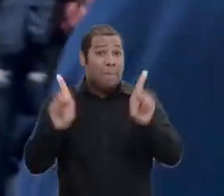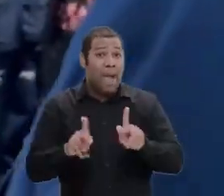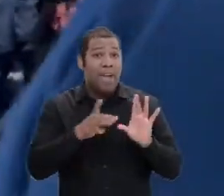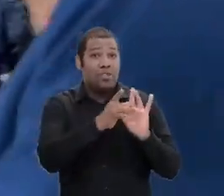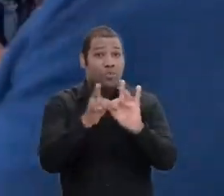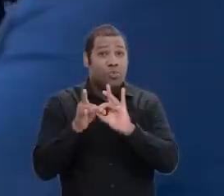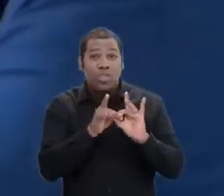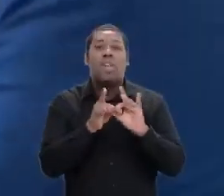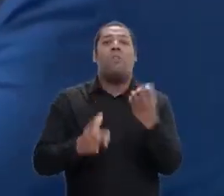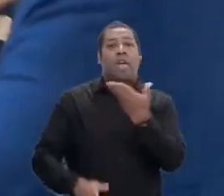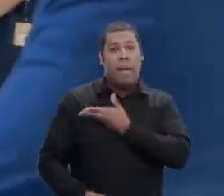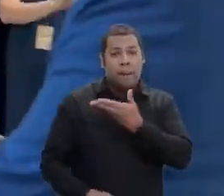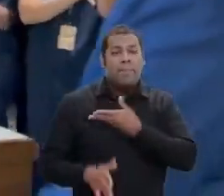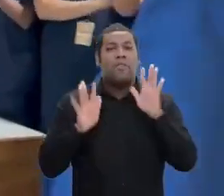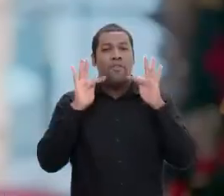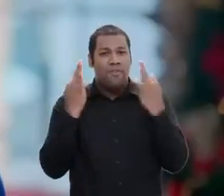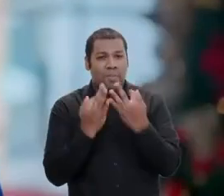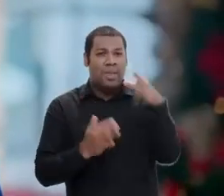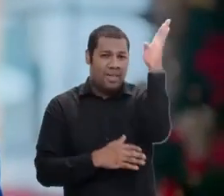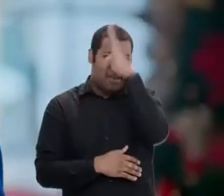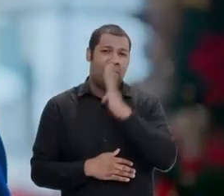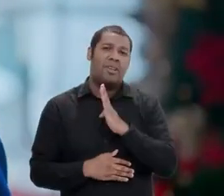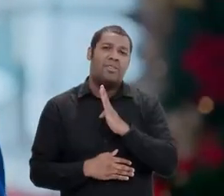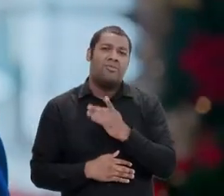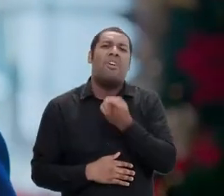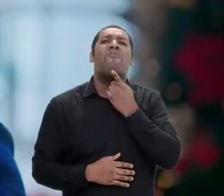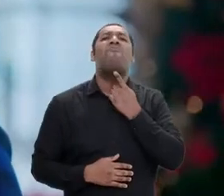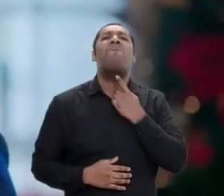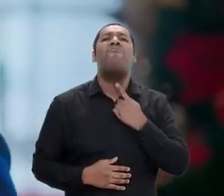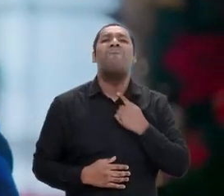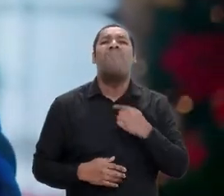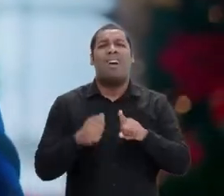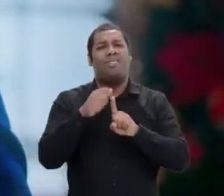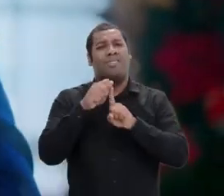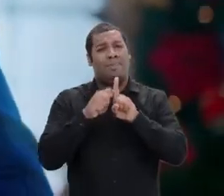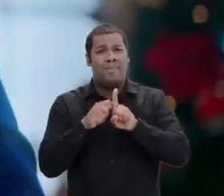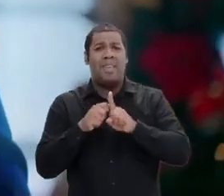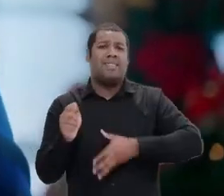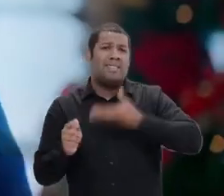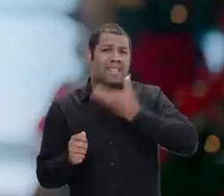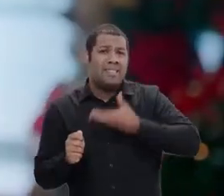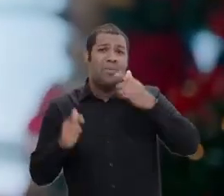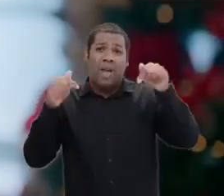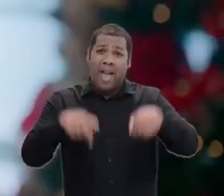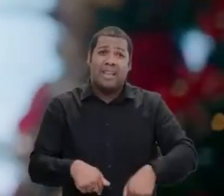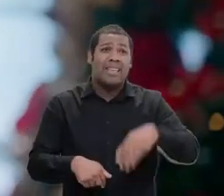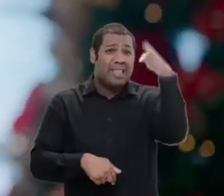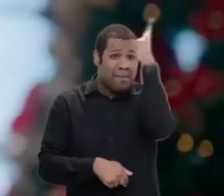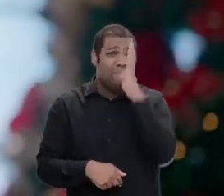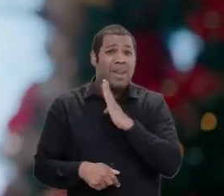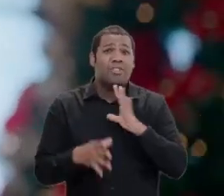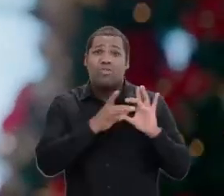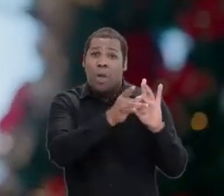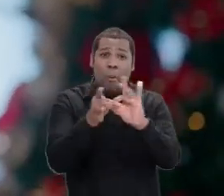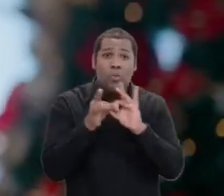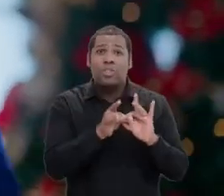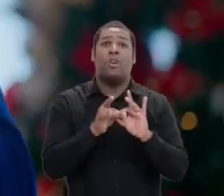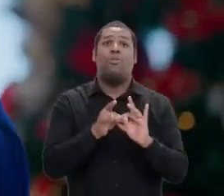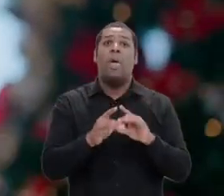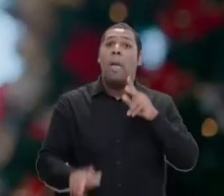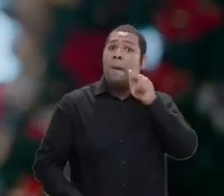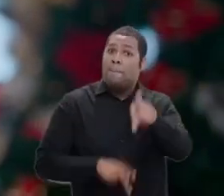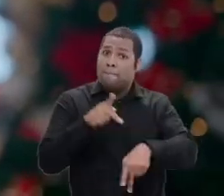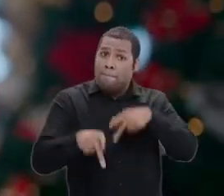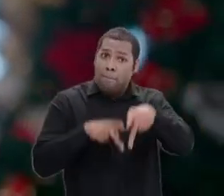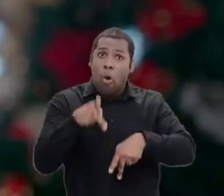e a união entre amigos e familiares. Meu desejo neste fim de ano é que o Brasil abrace o Brasil.